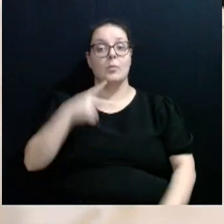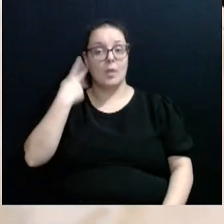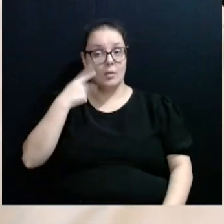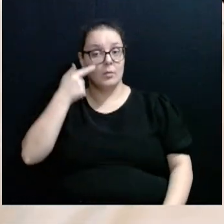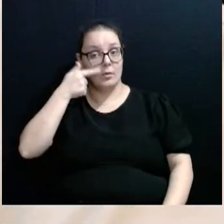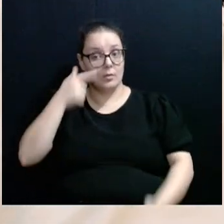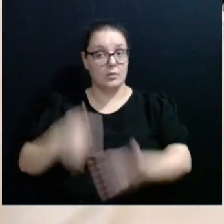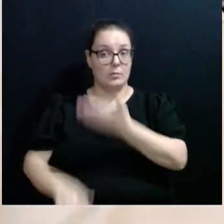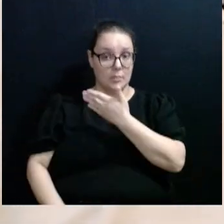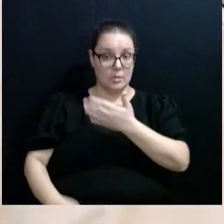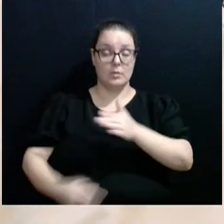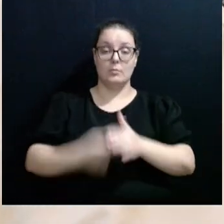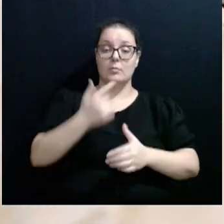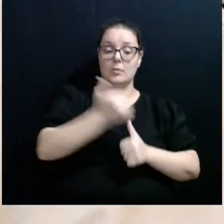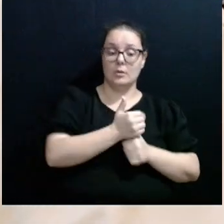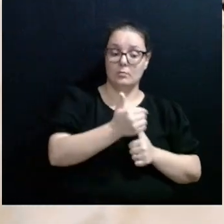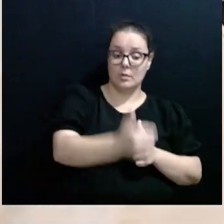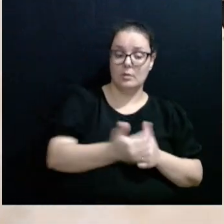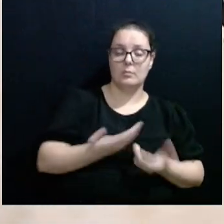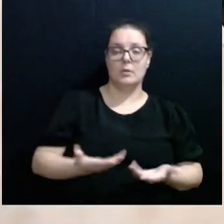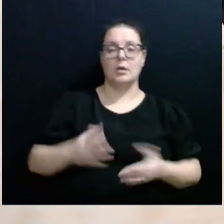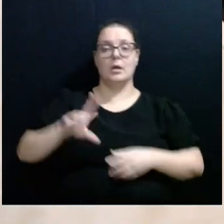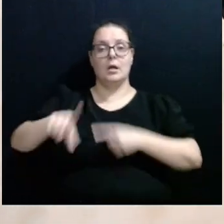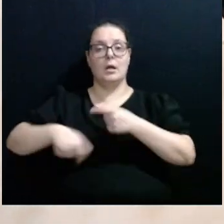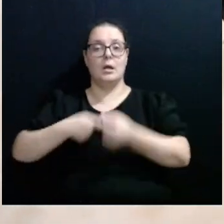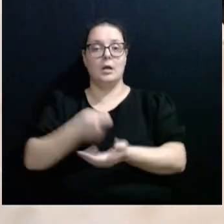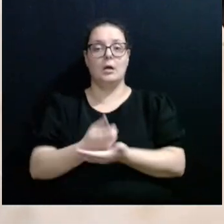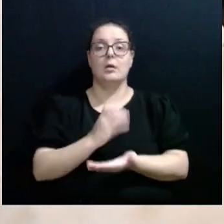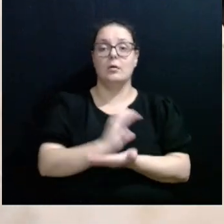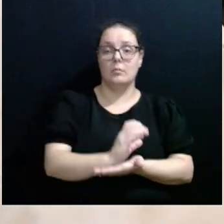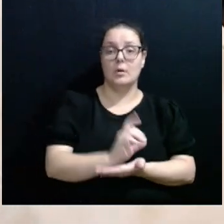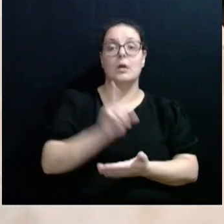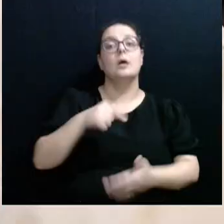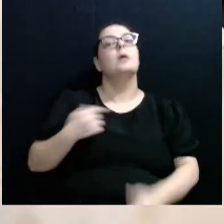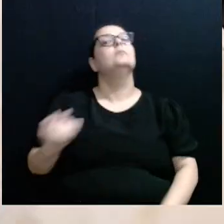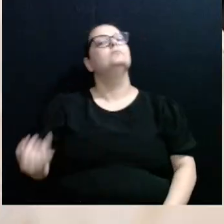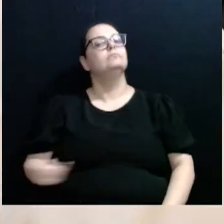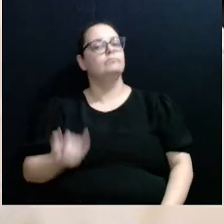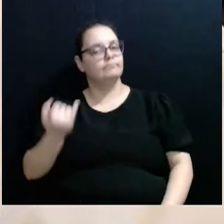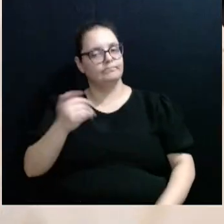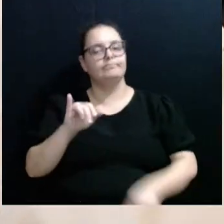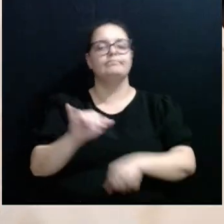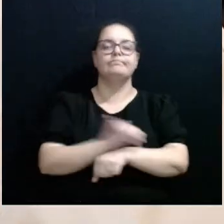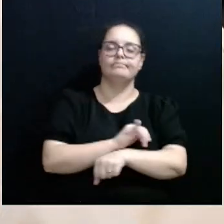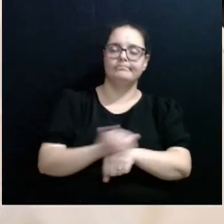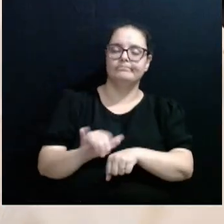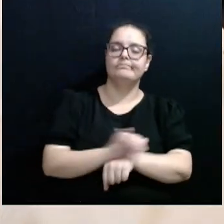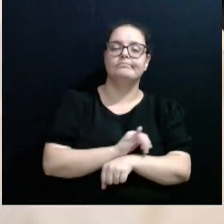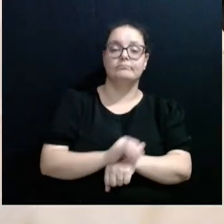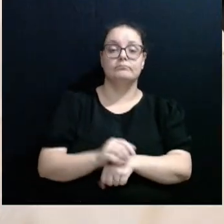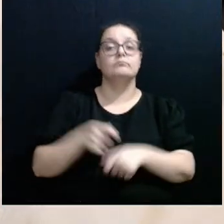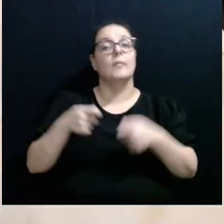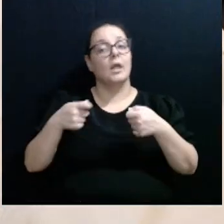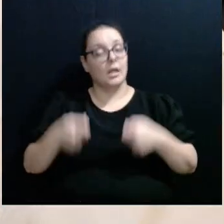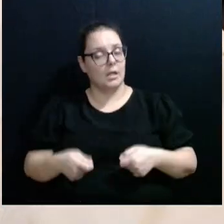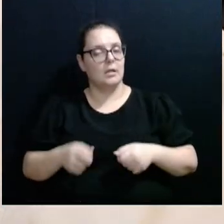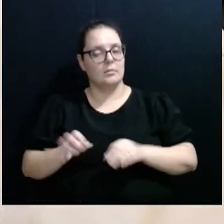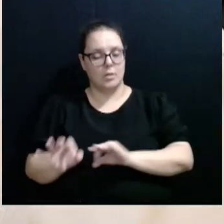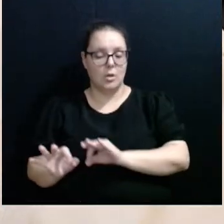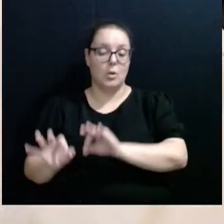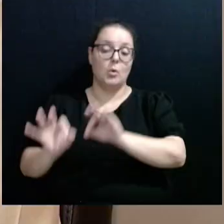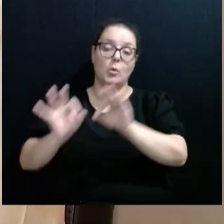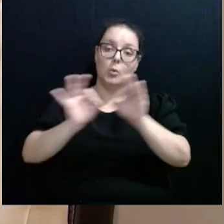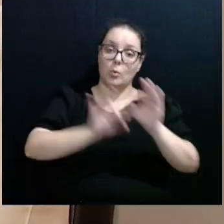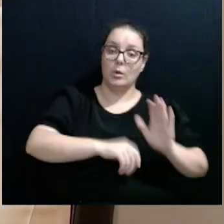primeiro mandato, a emenda impositiva é uma importante ferramenta. Ele garante que vai acompanhar a execução dos valores